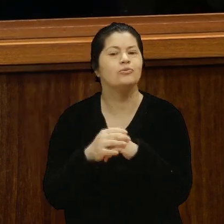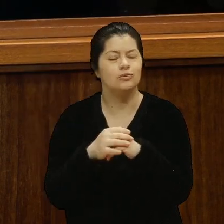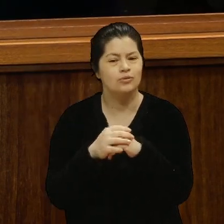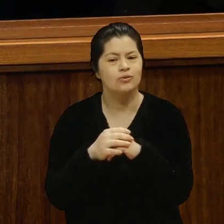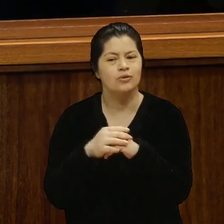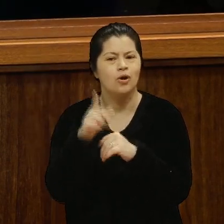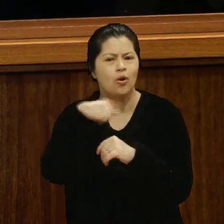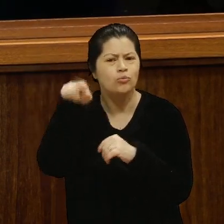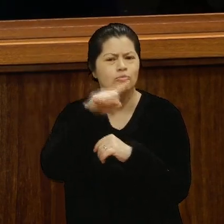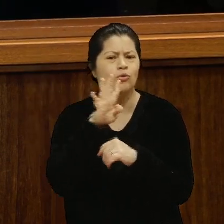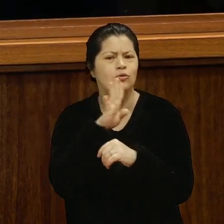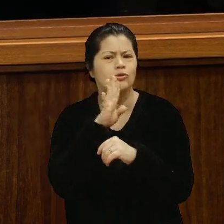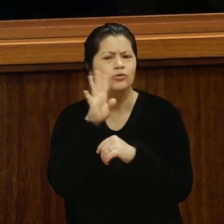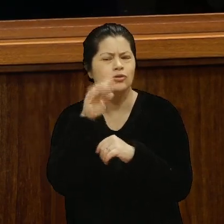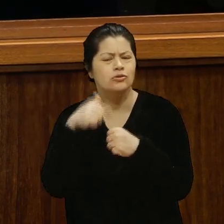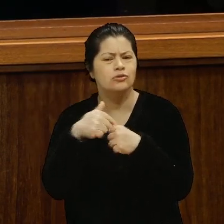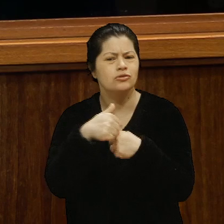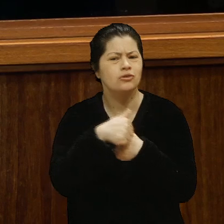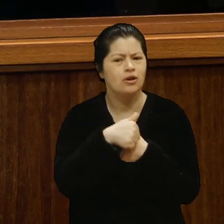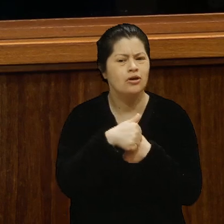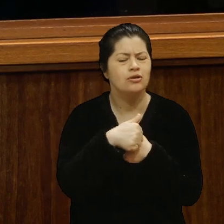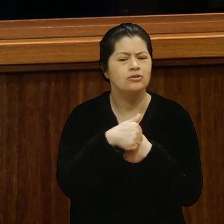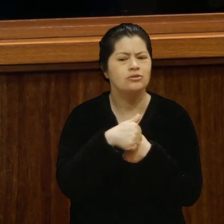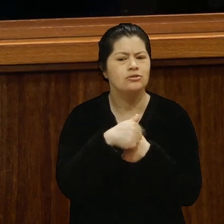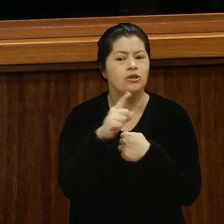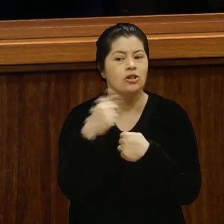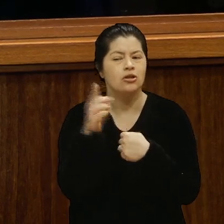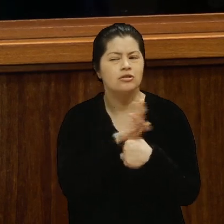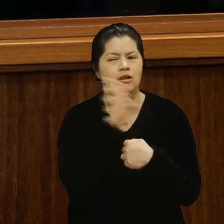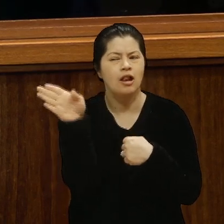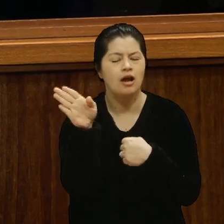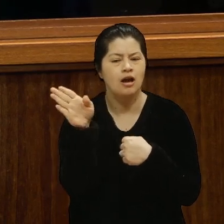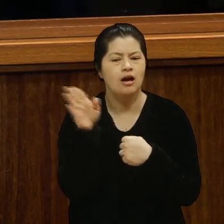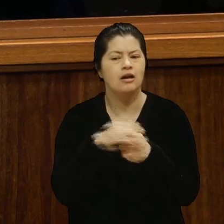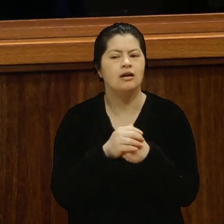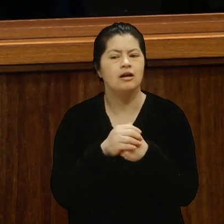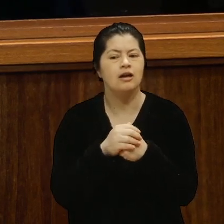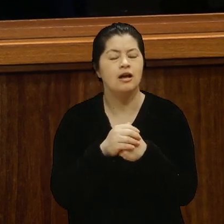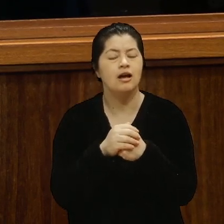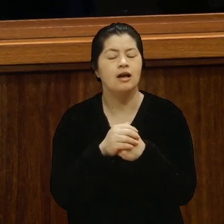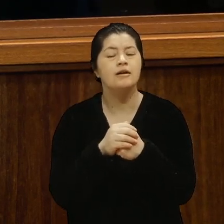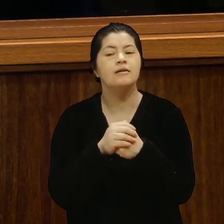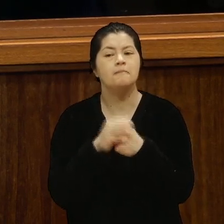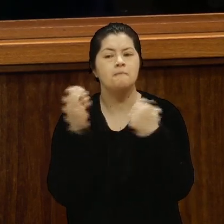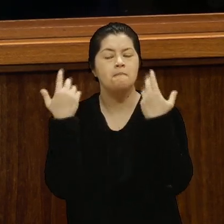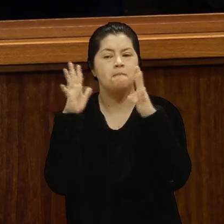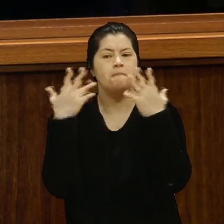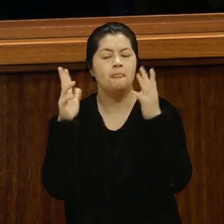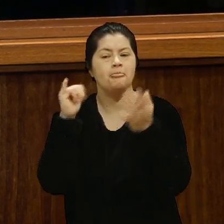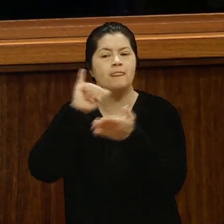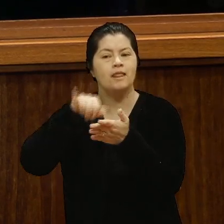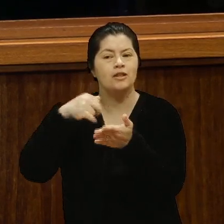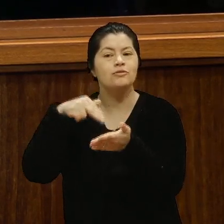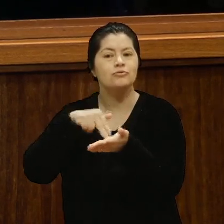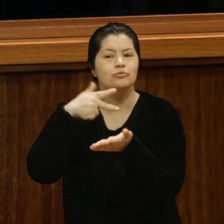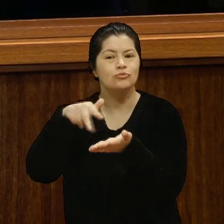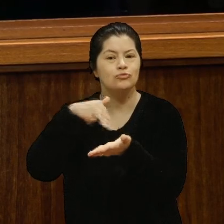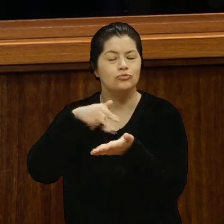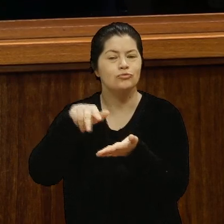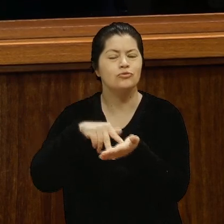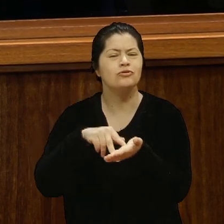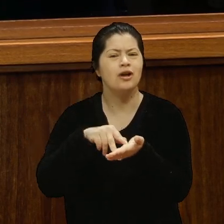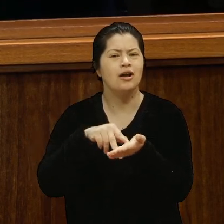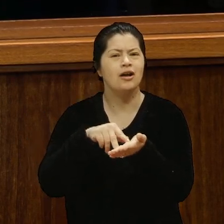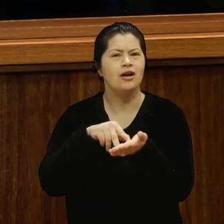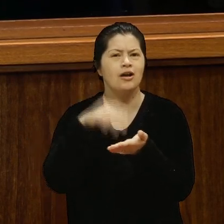por toda a cidade. Nós estivemos lá na festa junina e acho que o vereador D'Ambrosio